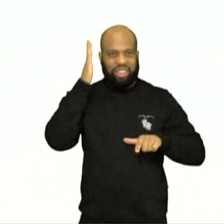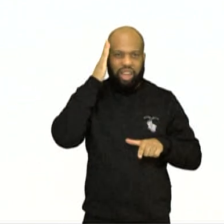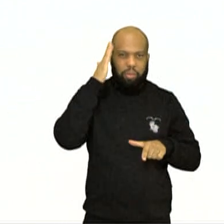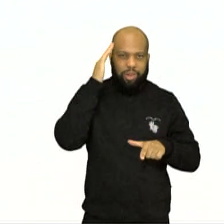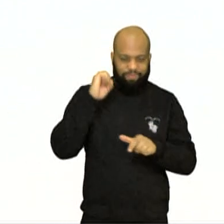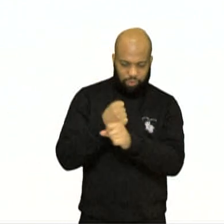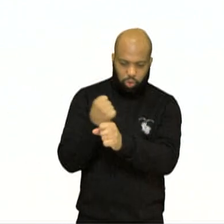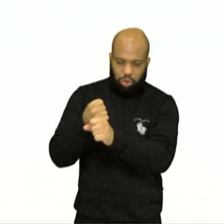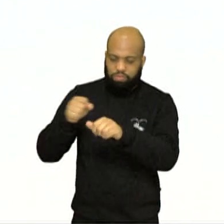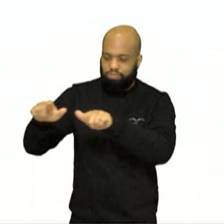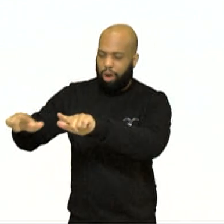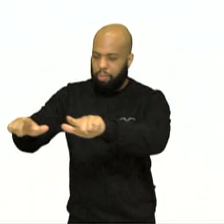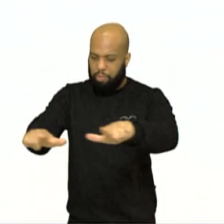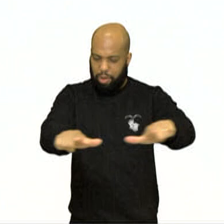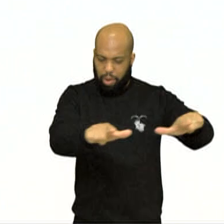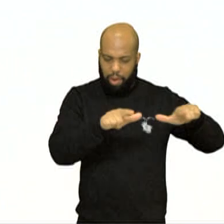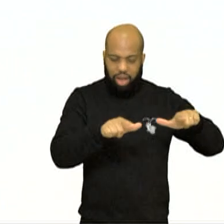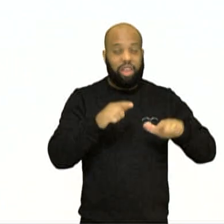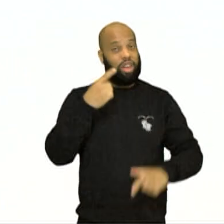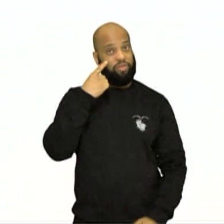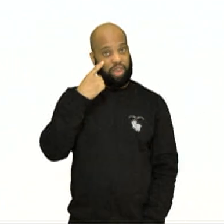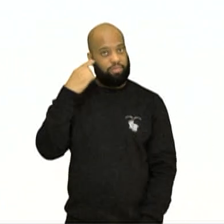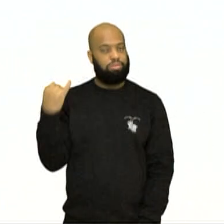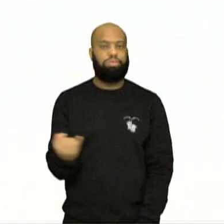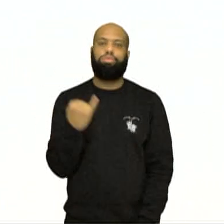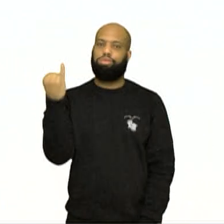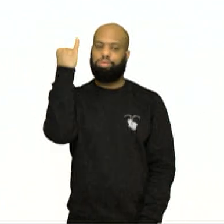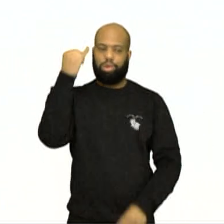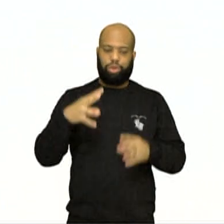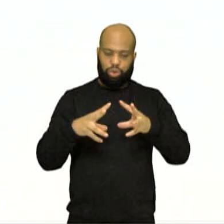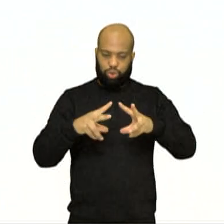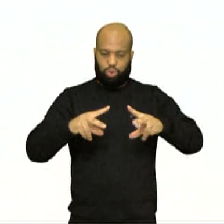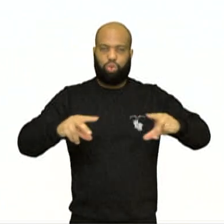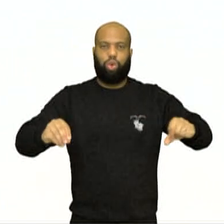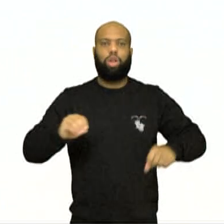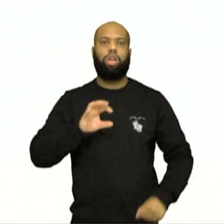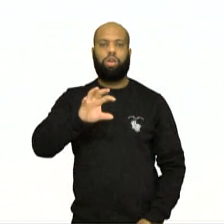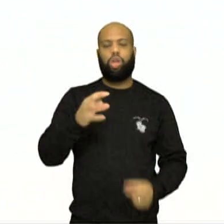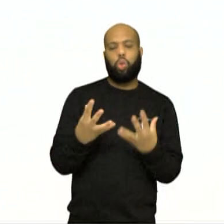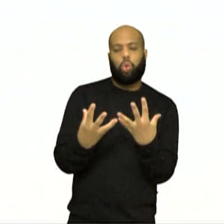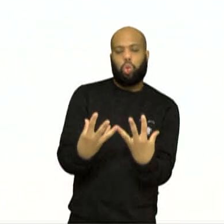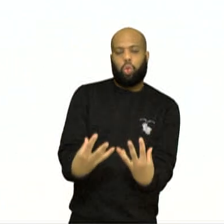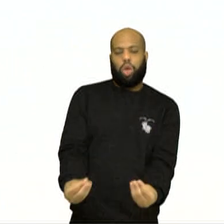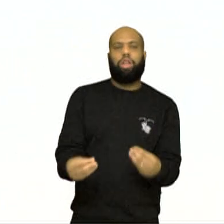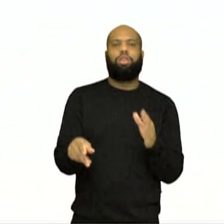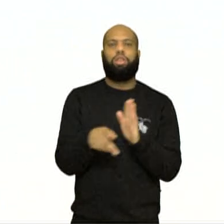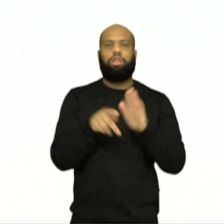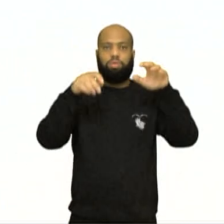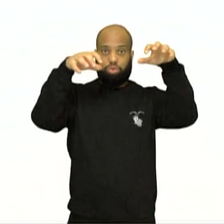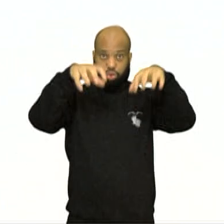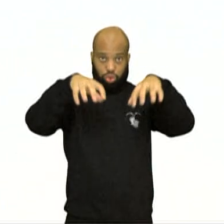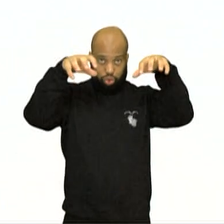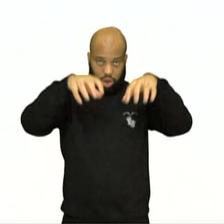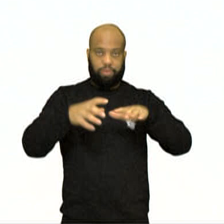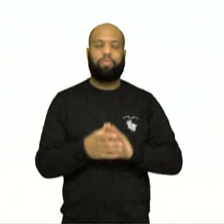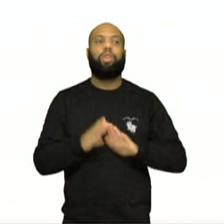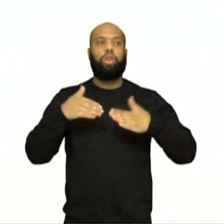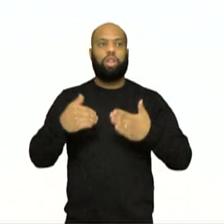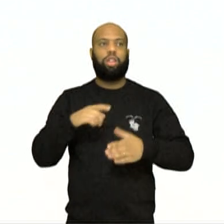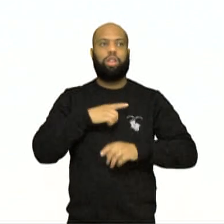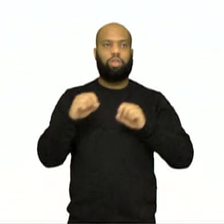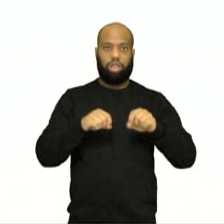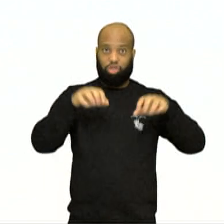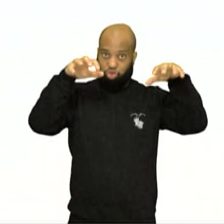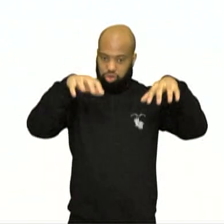veja a importância do solo para essa absorção da água da chuva. Ela se acumula, então,